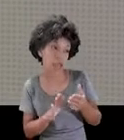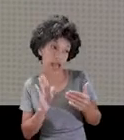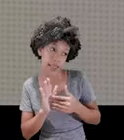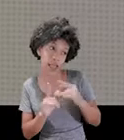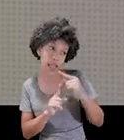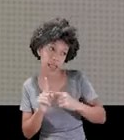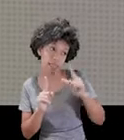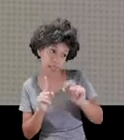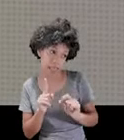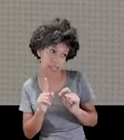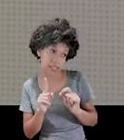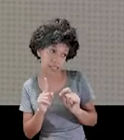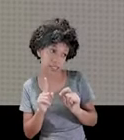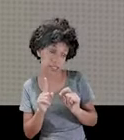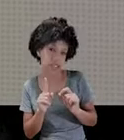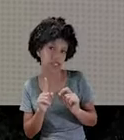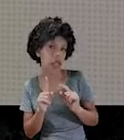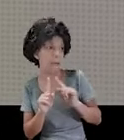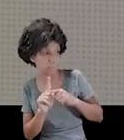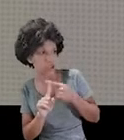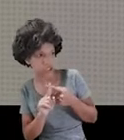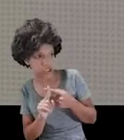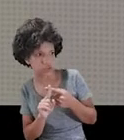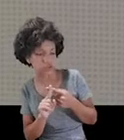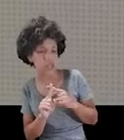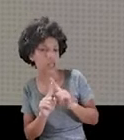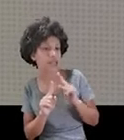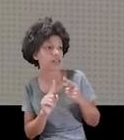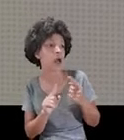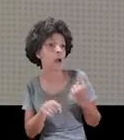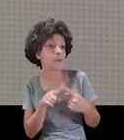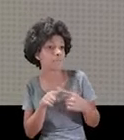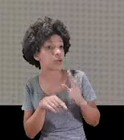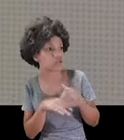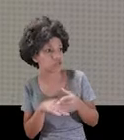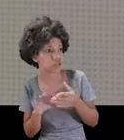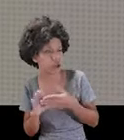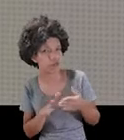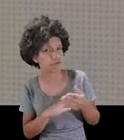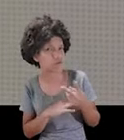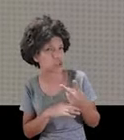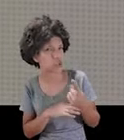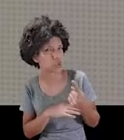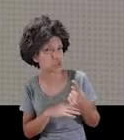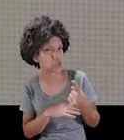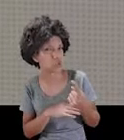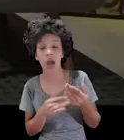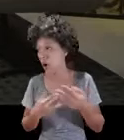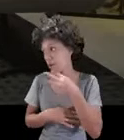até 10 graus durante o dia positivo aí depois veio ao ano da porque já somos em